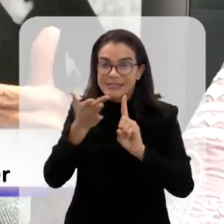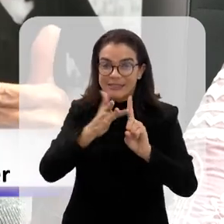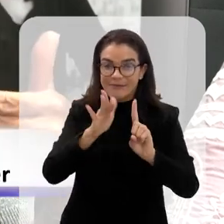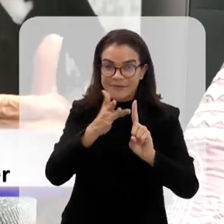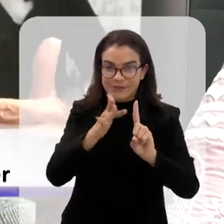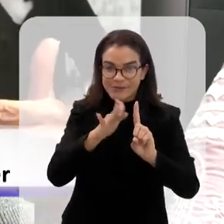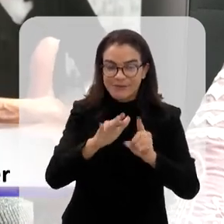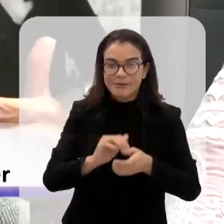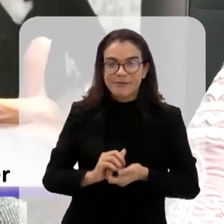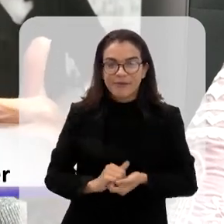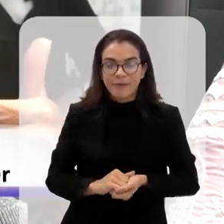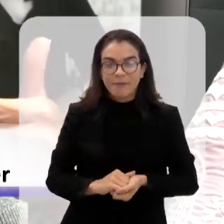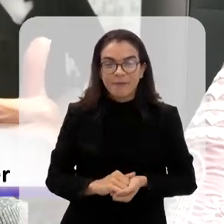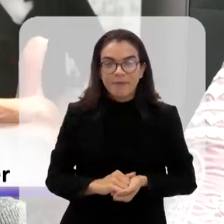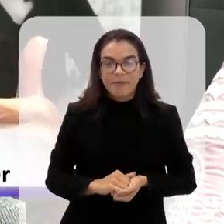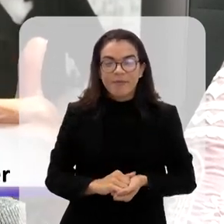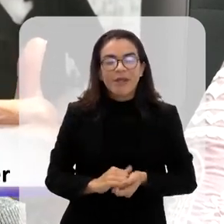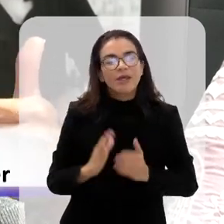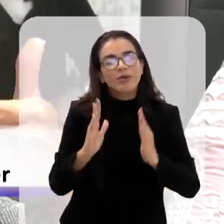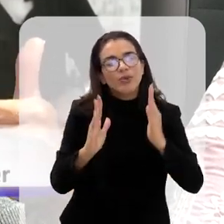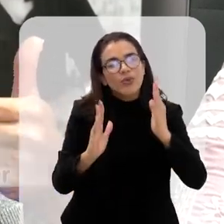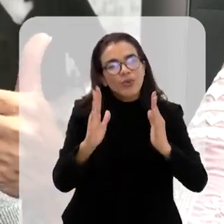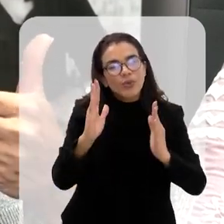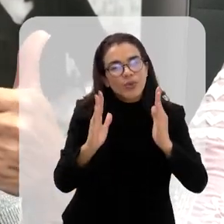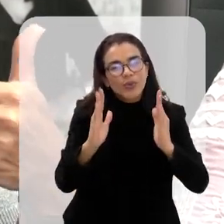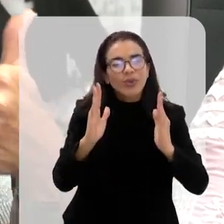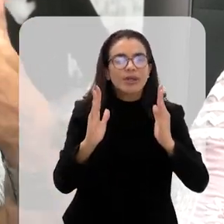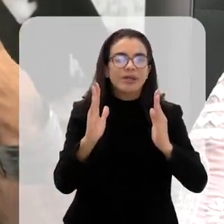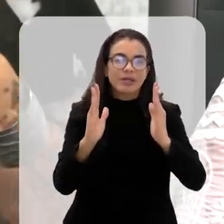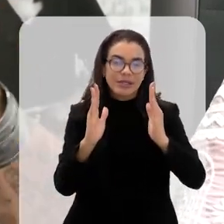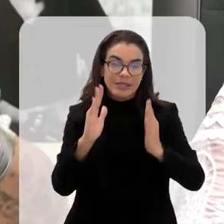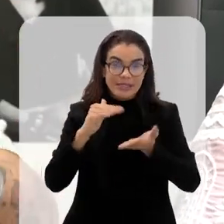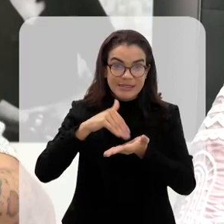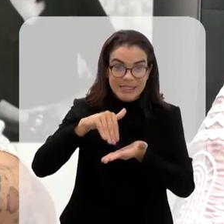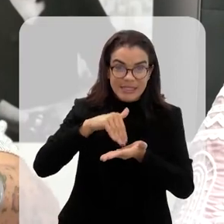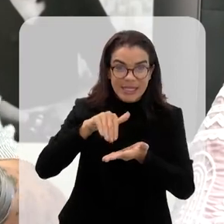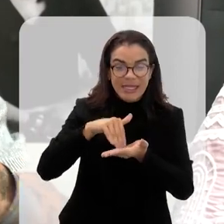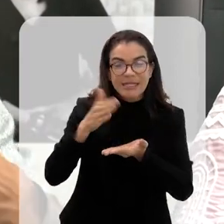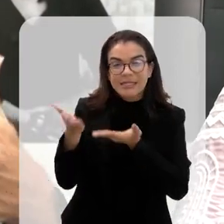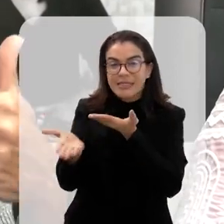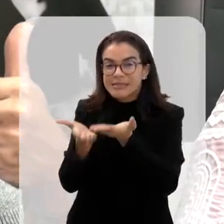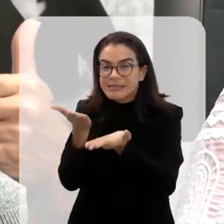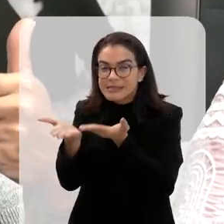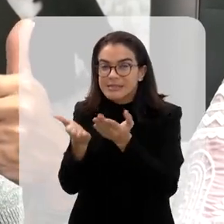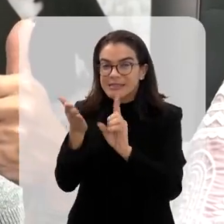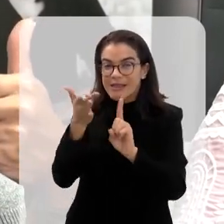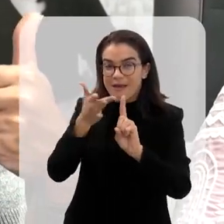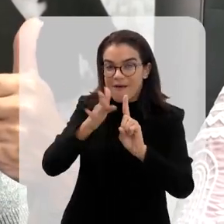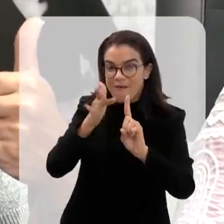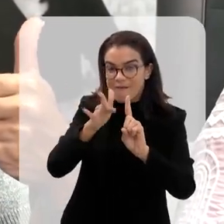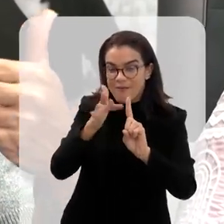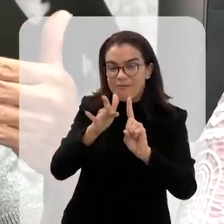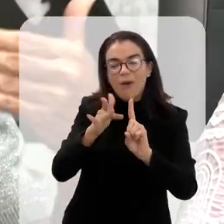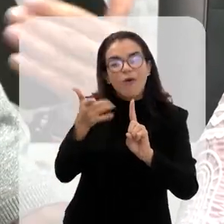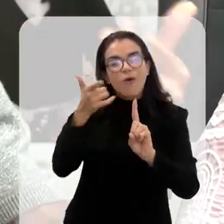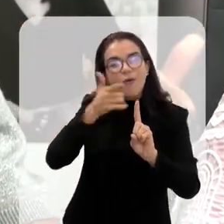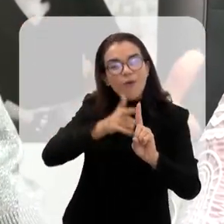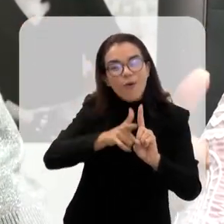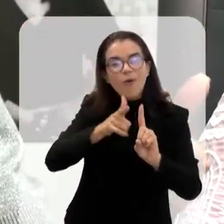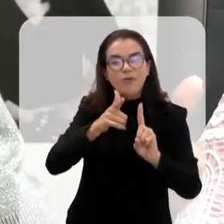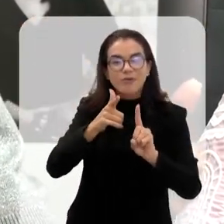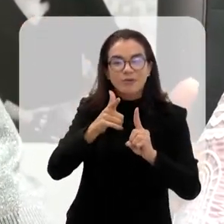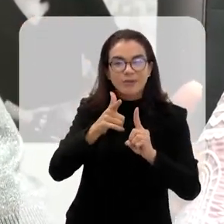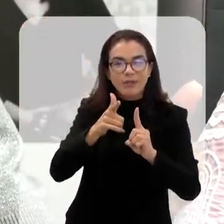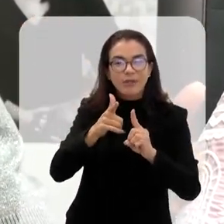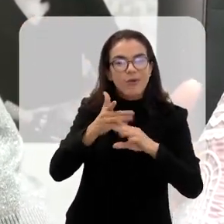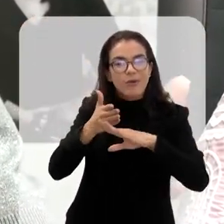2021. E durante o meu período na Secretaria de Assistência à Vítima, a gente conseguiu alcançar